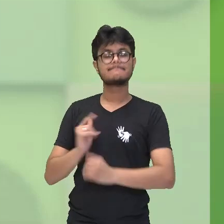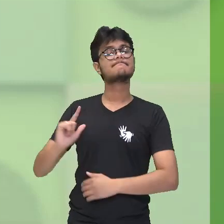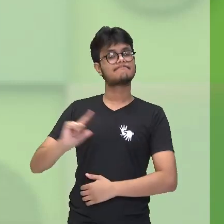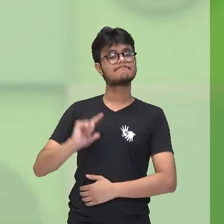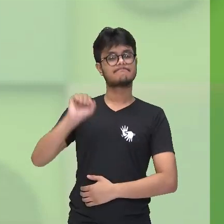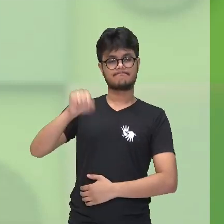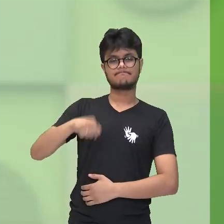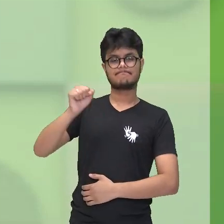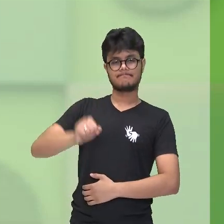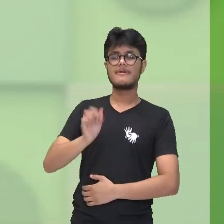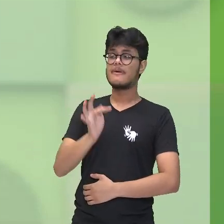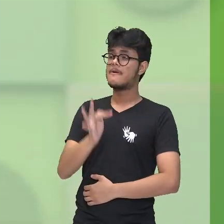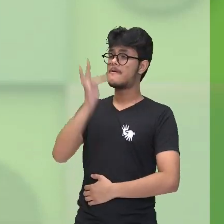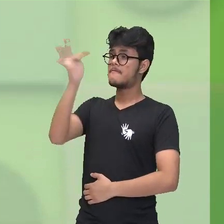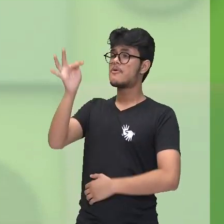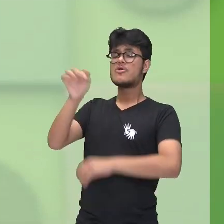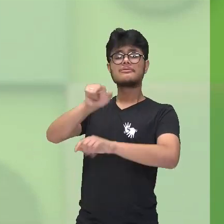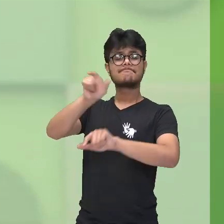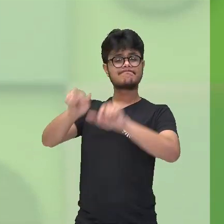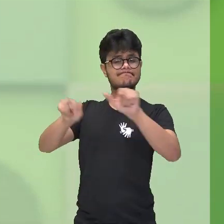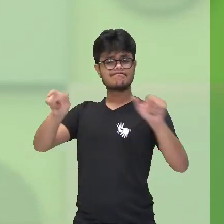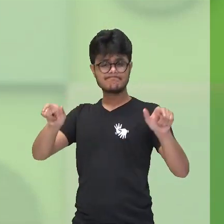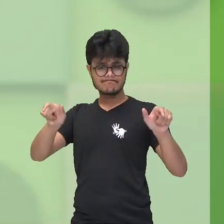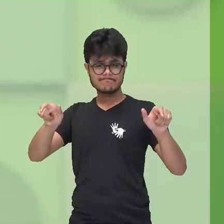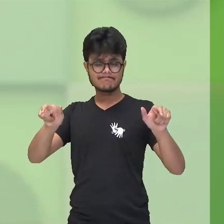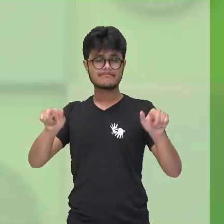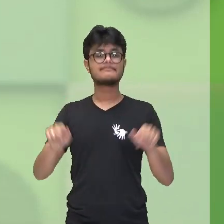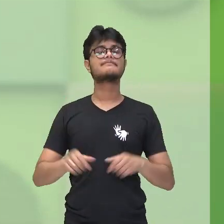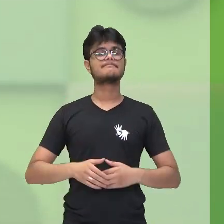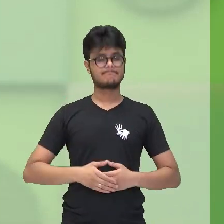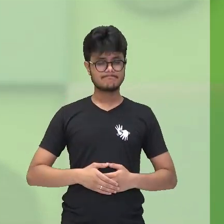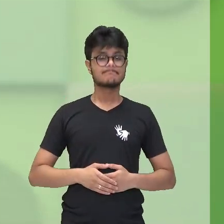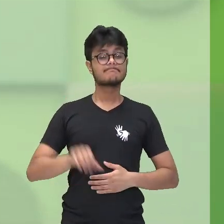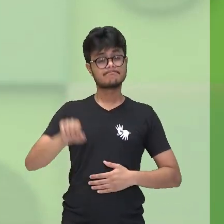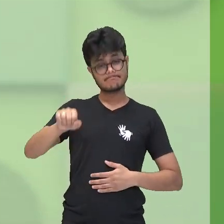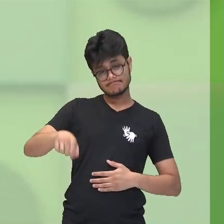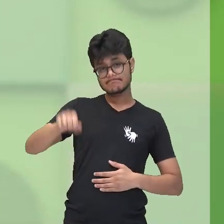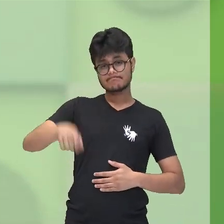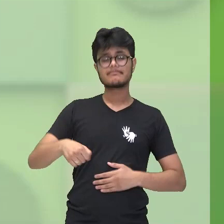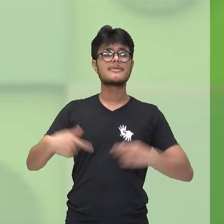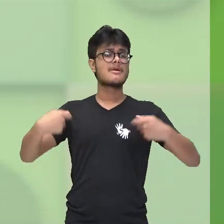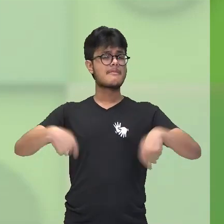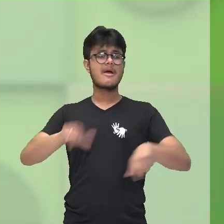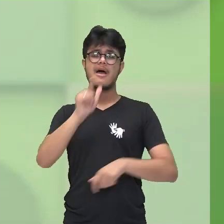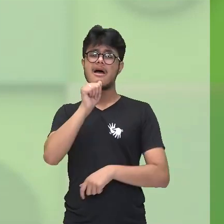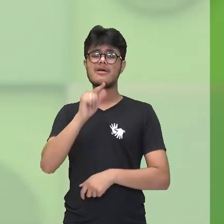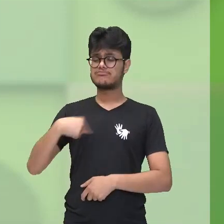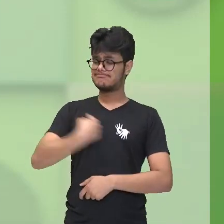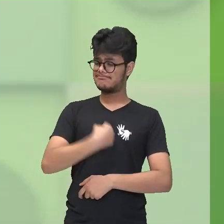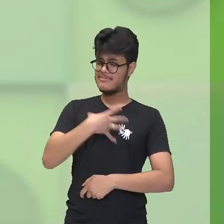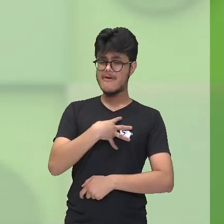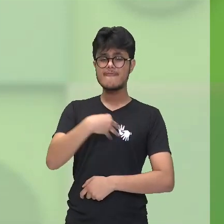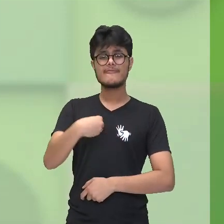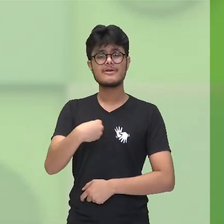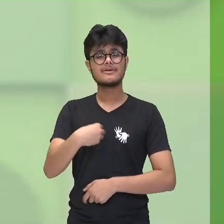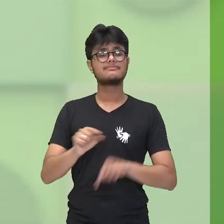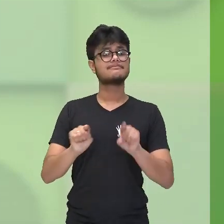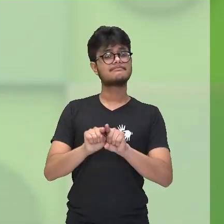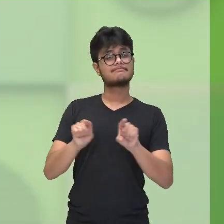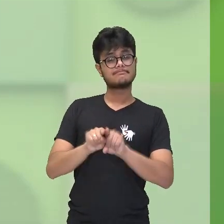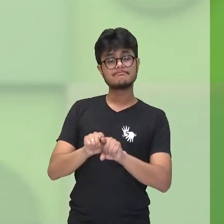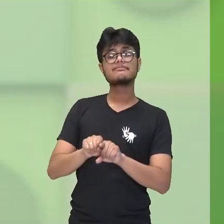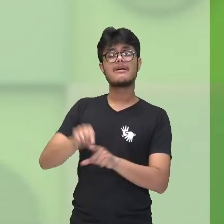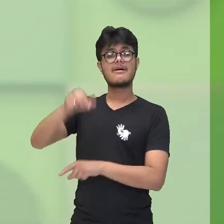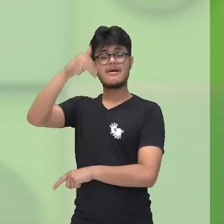atuais gerações e também para as futuras gerações, para os nossos filhos e para os nossos netos. Eles também